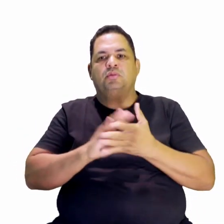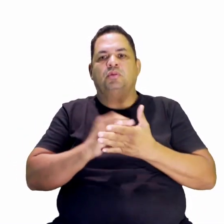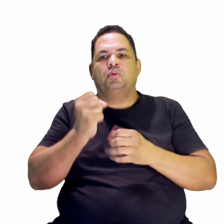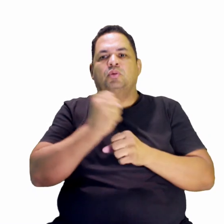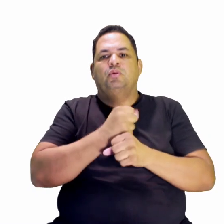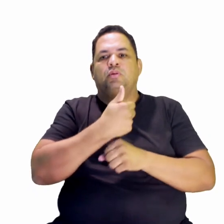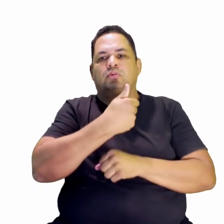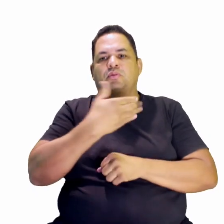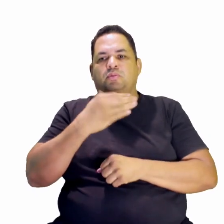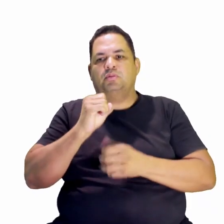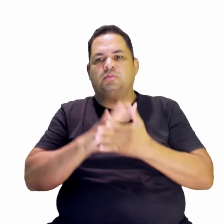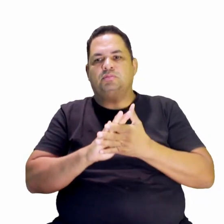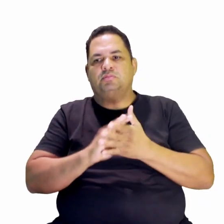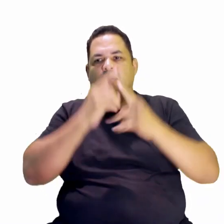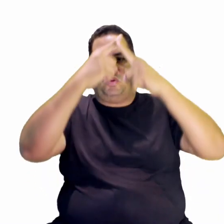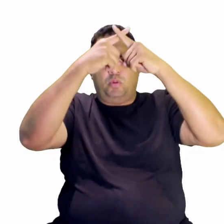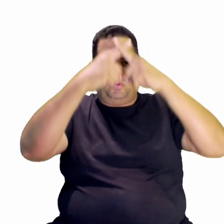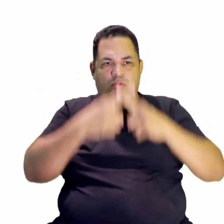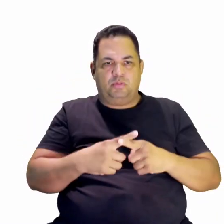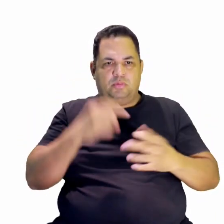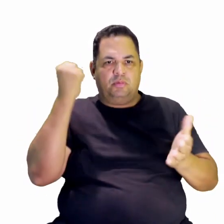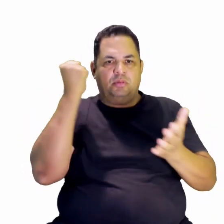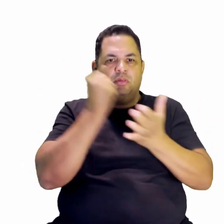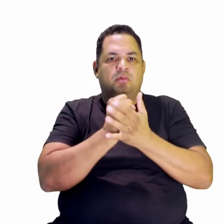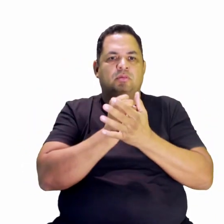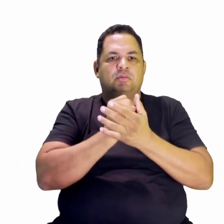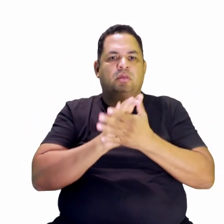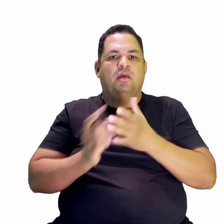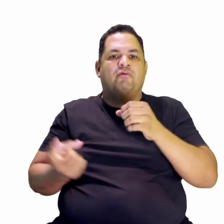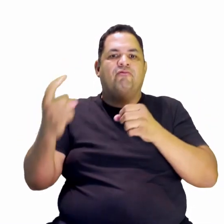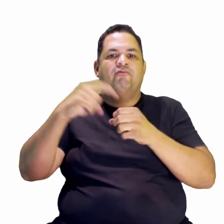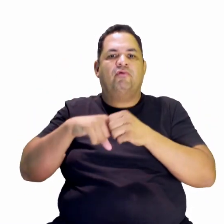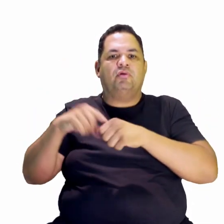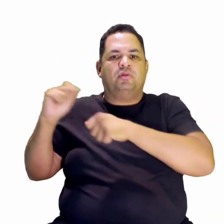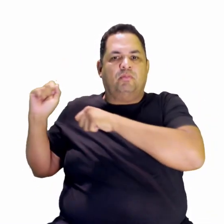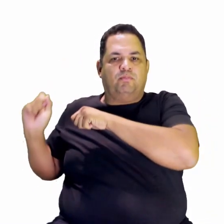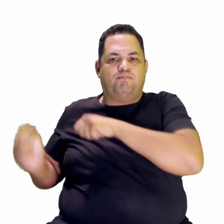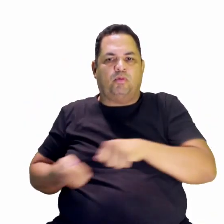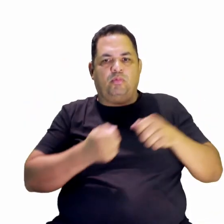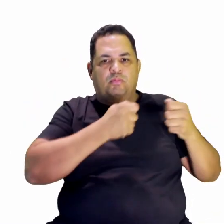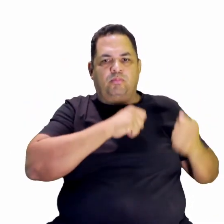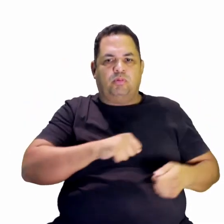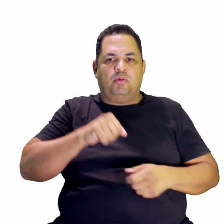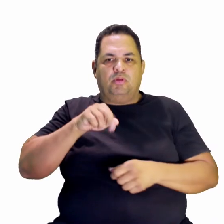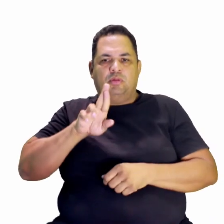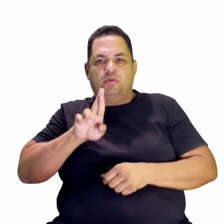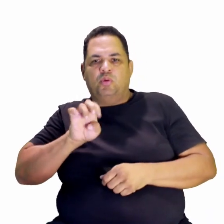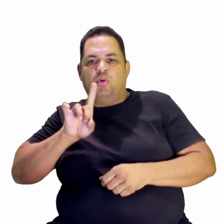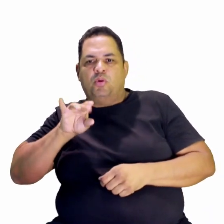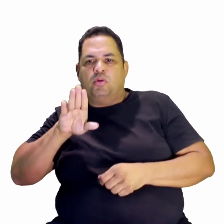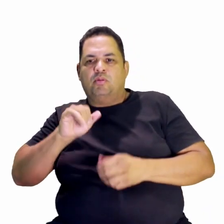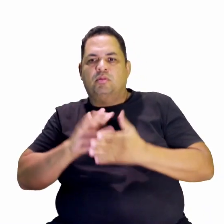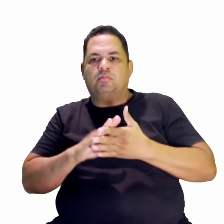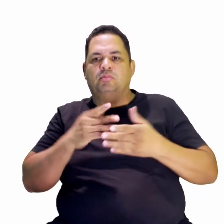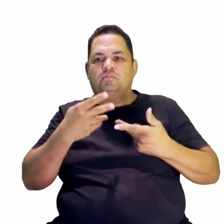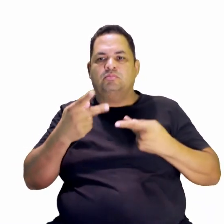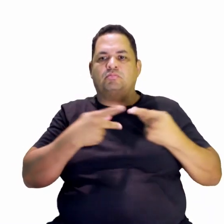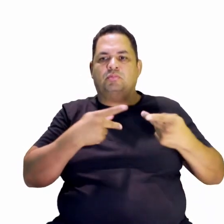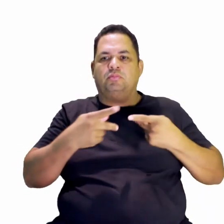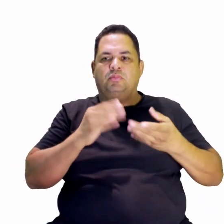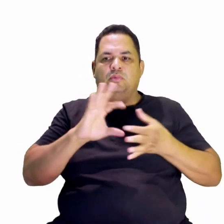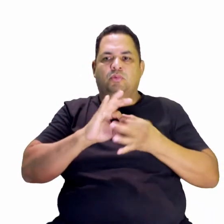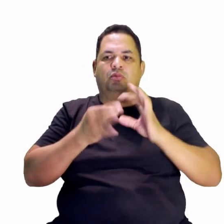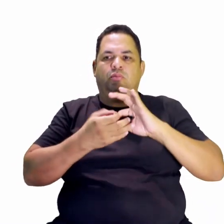A competição marcará o retorno do golfe e do rugby ao programa olímpico. Ambos os esportes voltam após um